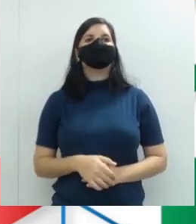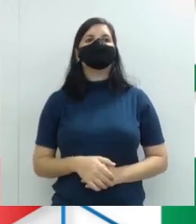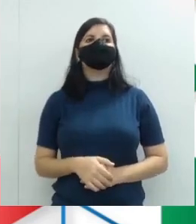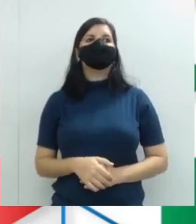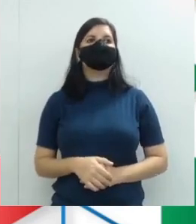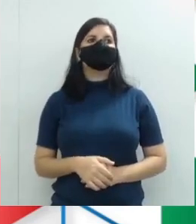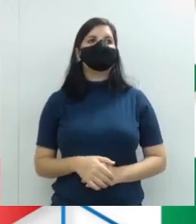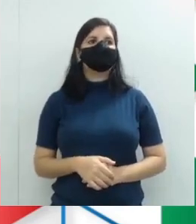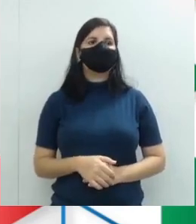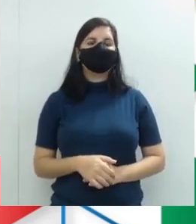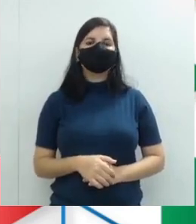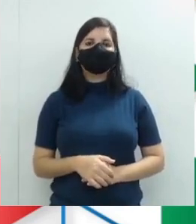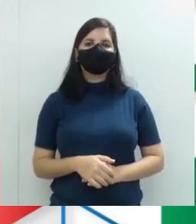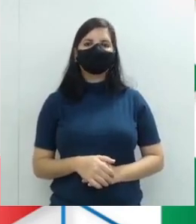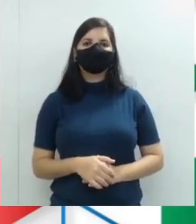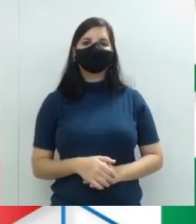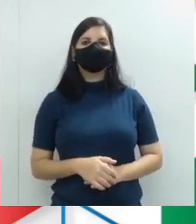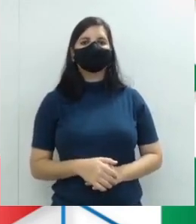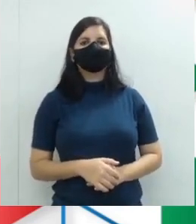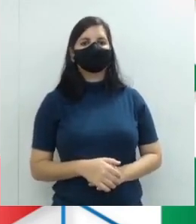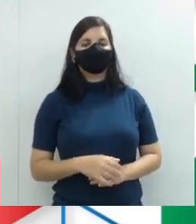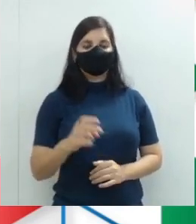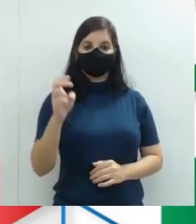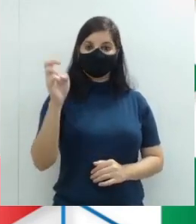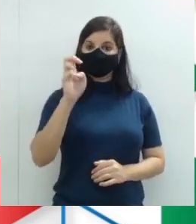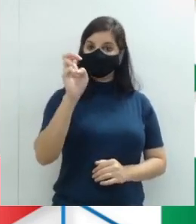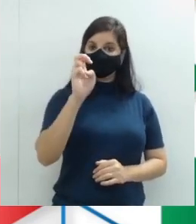esses 5 termos iniciais da